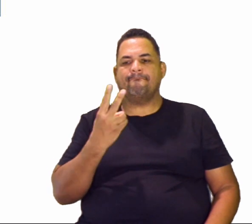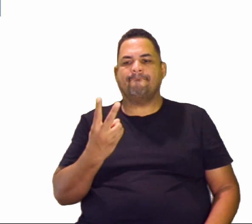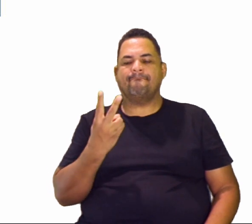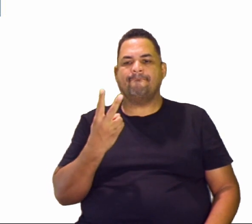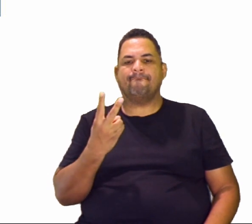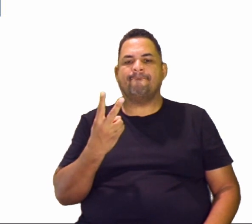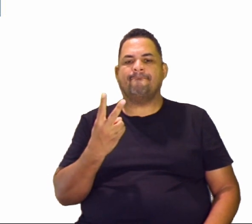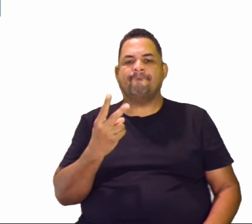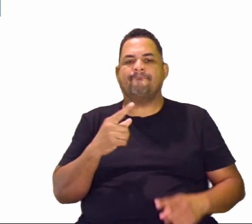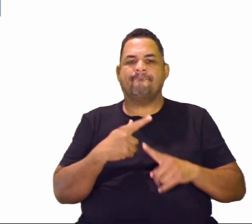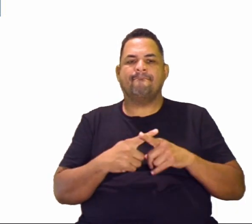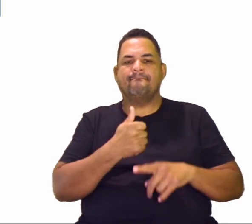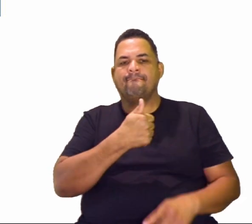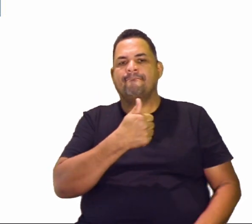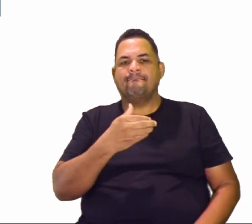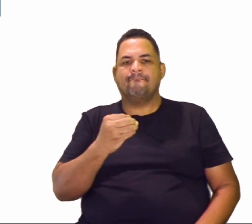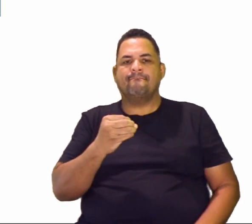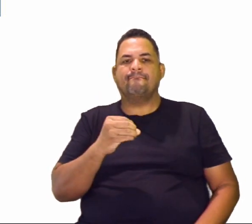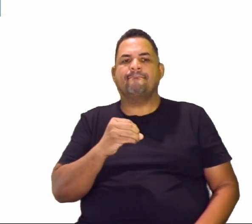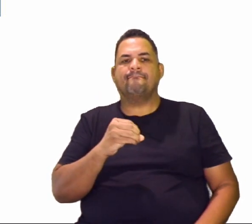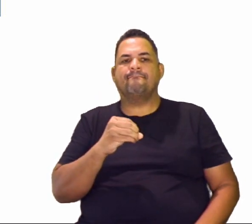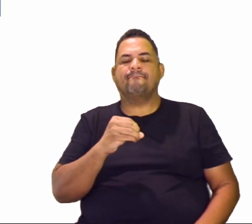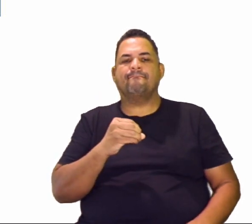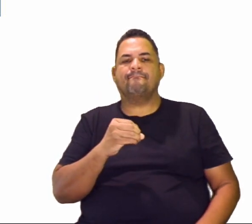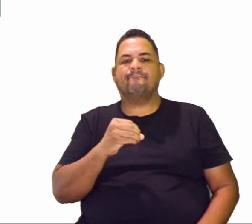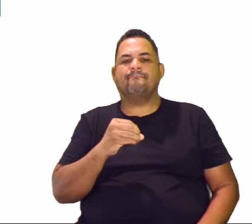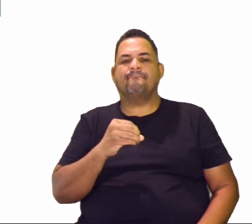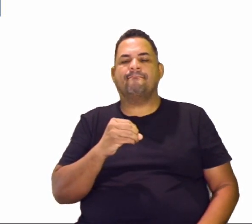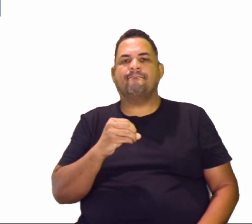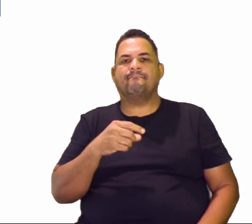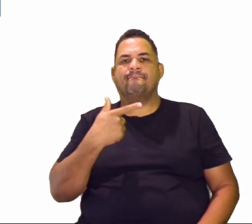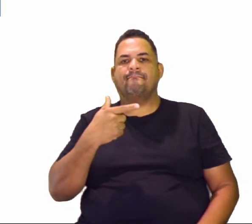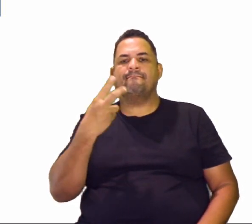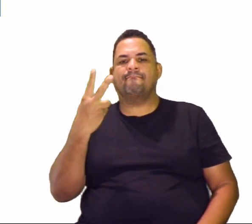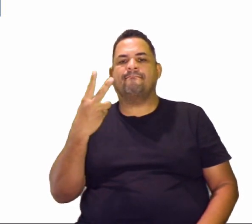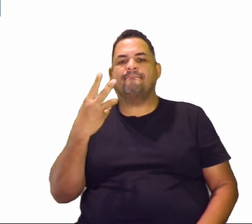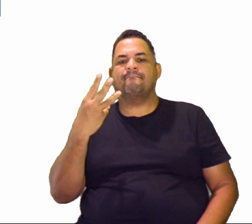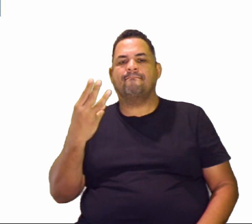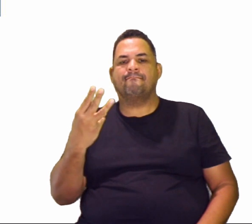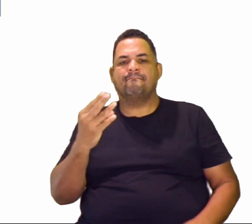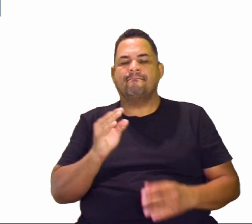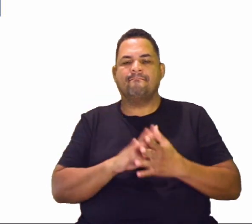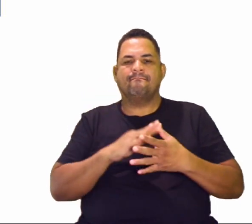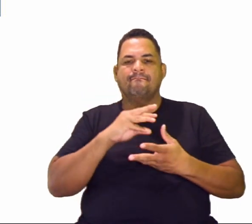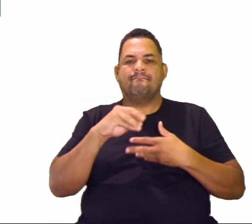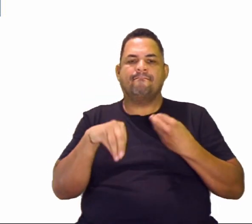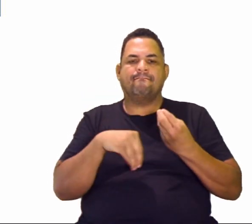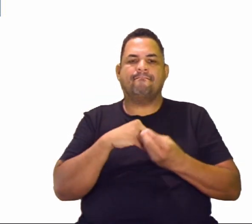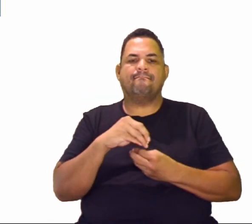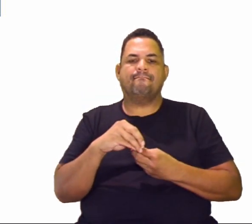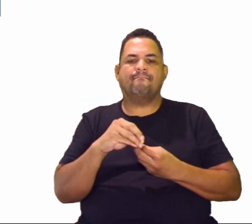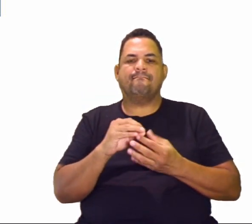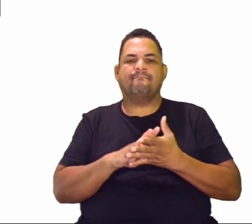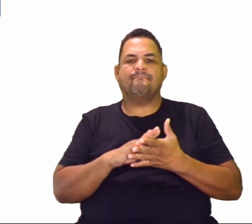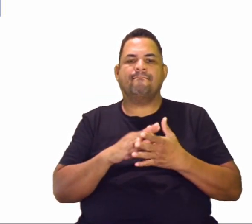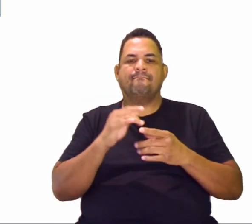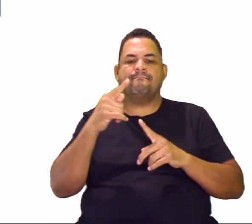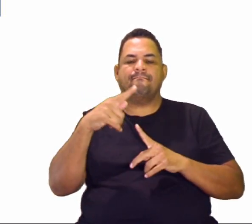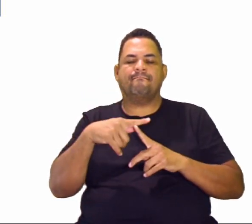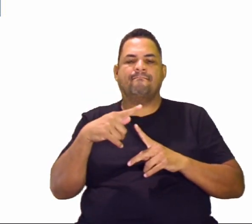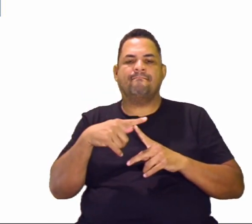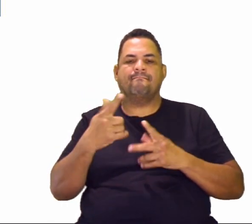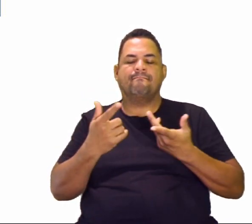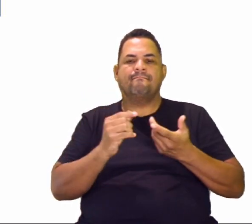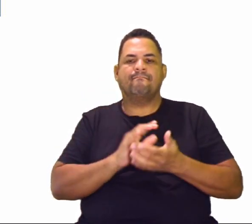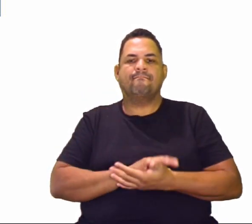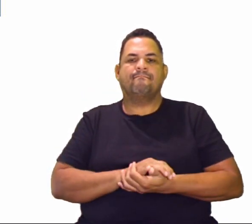6,02 vezes 10 elevado a 23, compostos, digamos assim, espécies